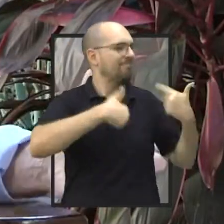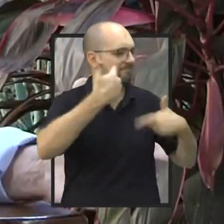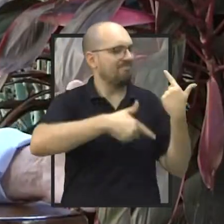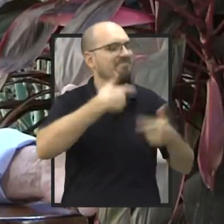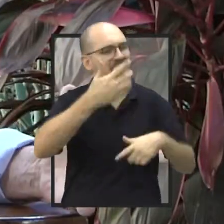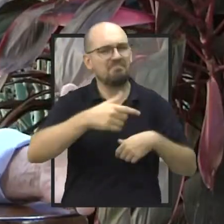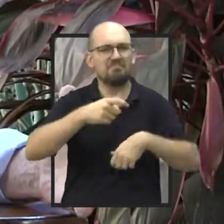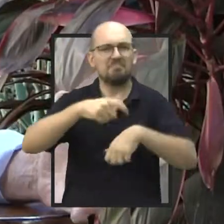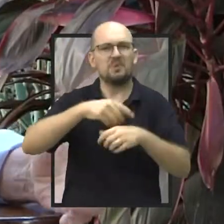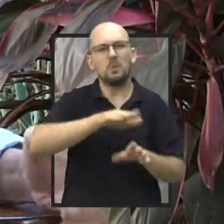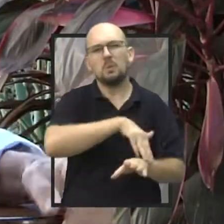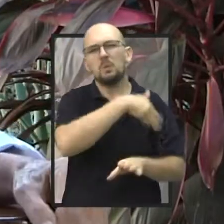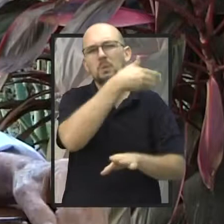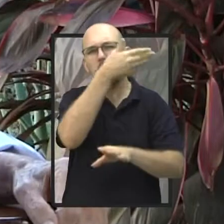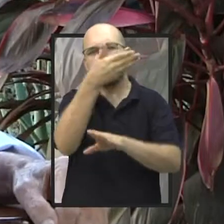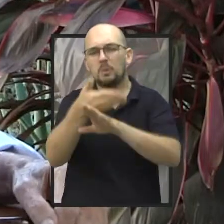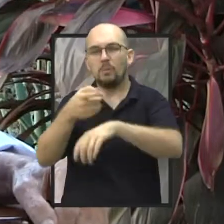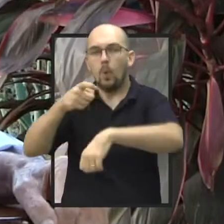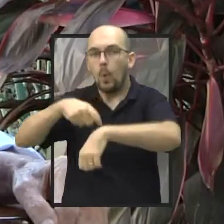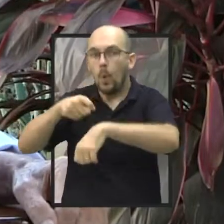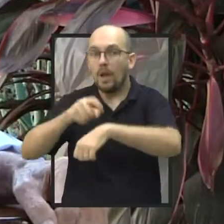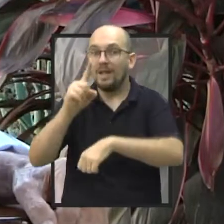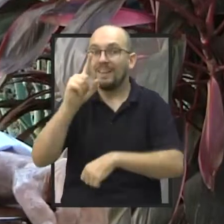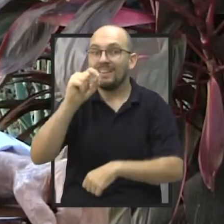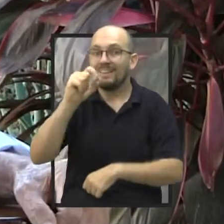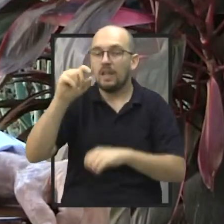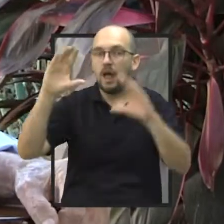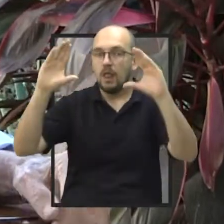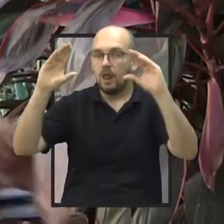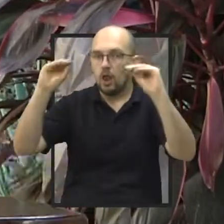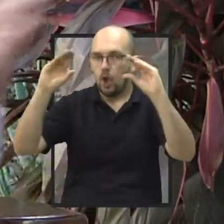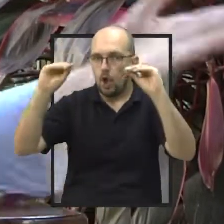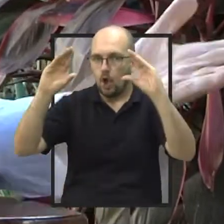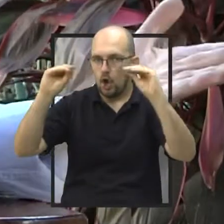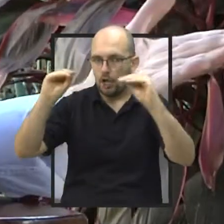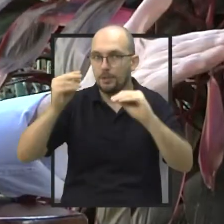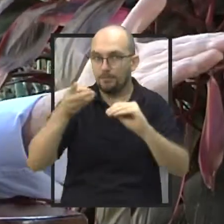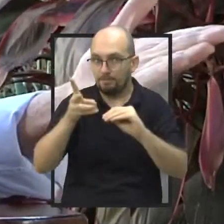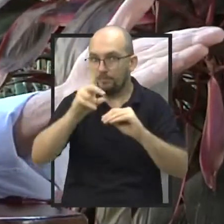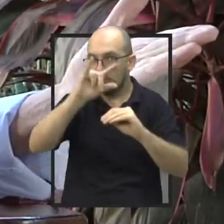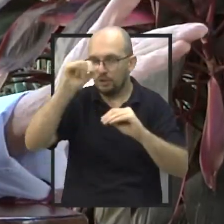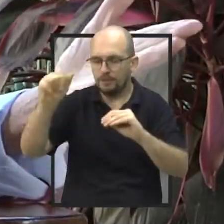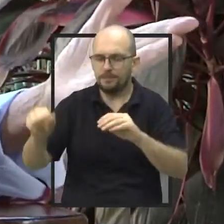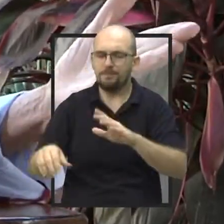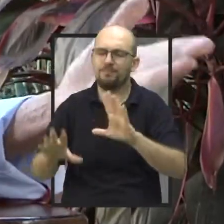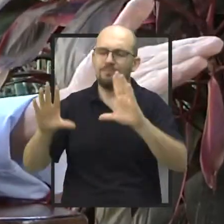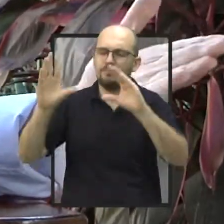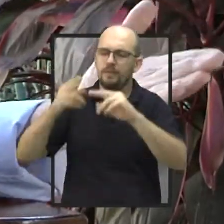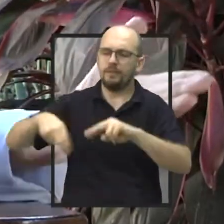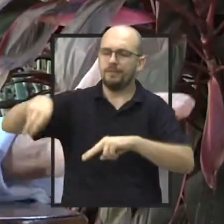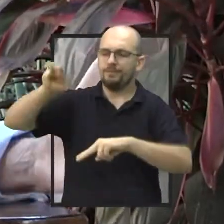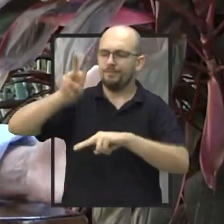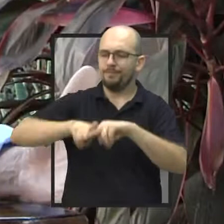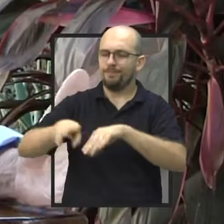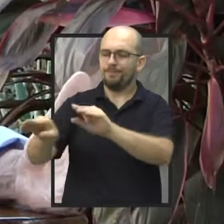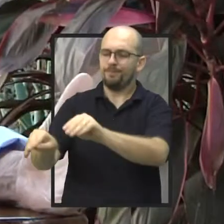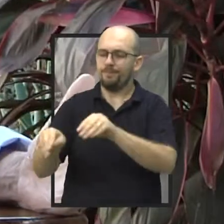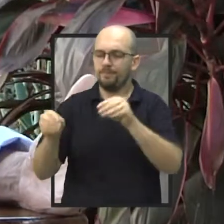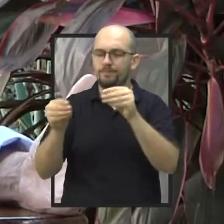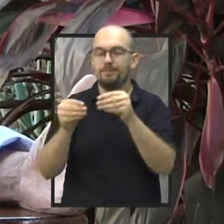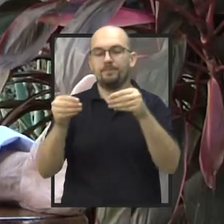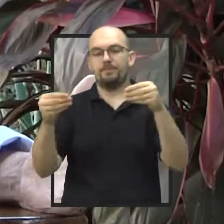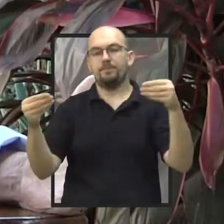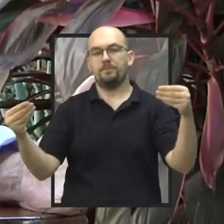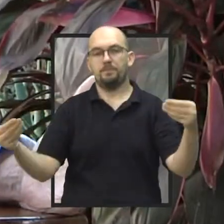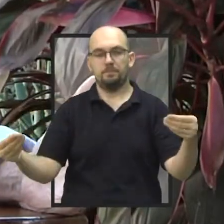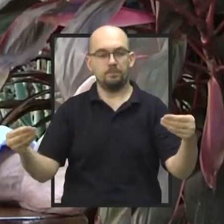10 horas da noite e eu, curioso, abri o jornal antes de dormir.